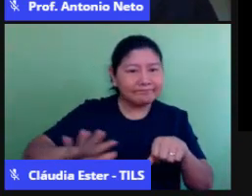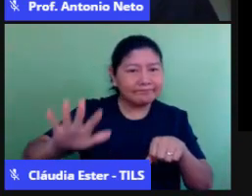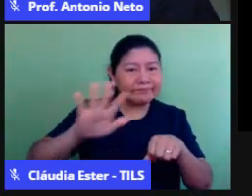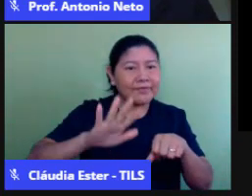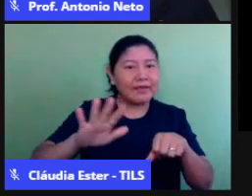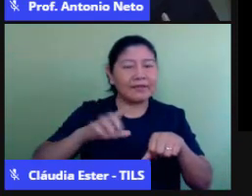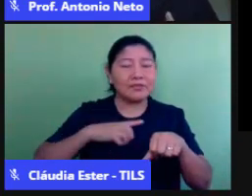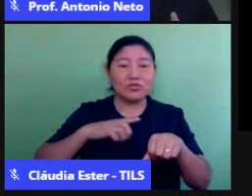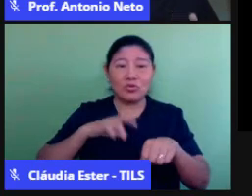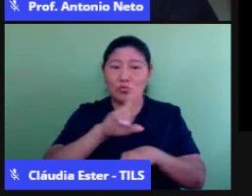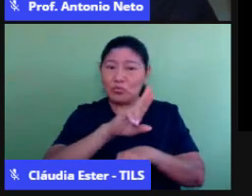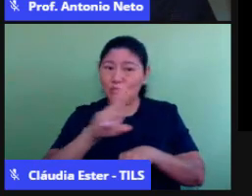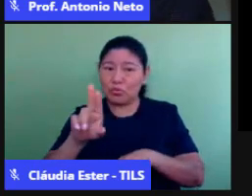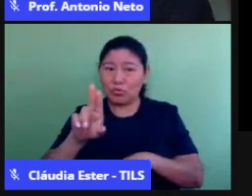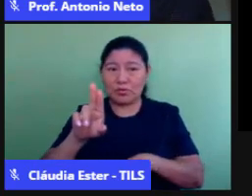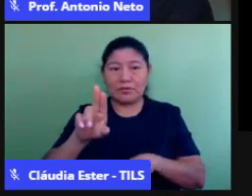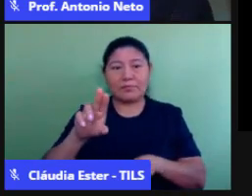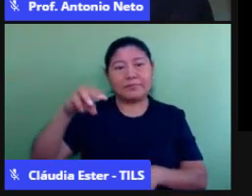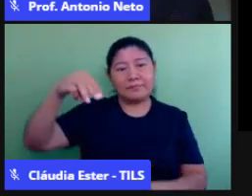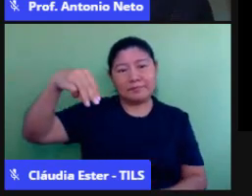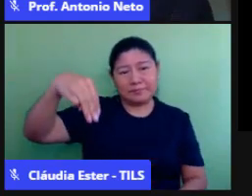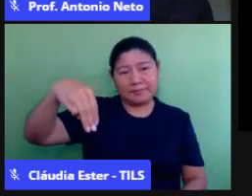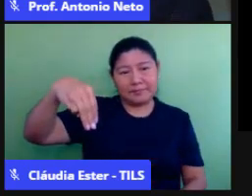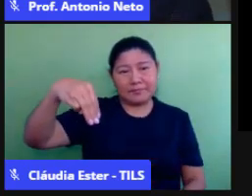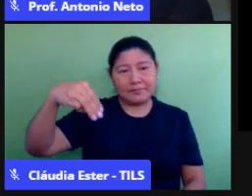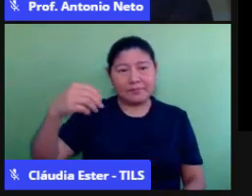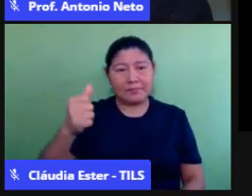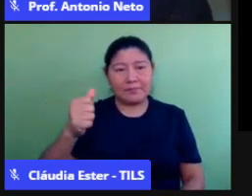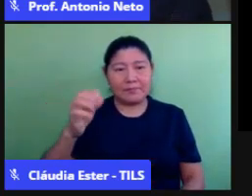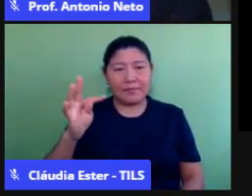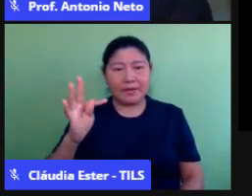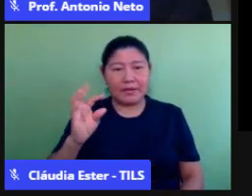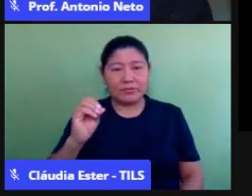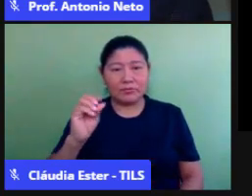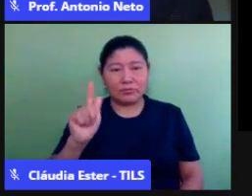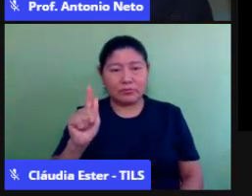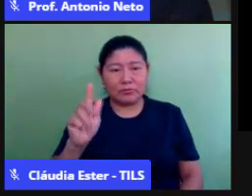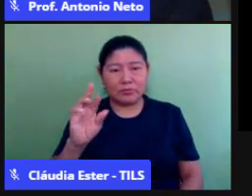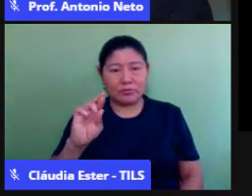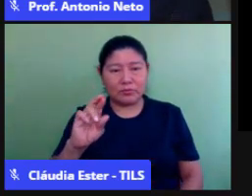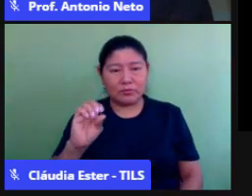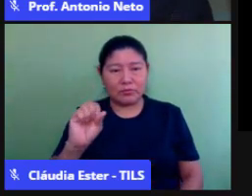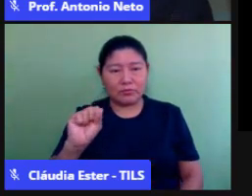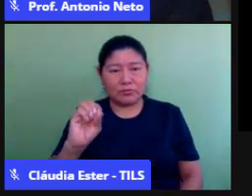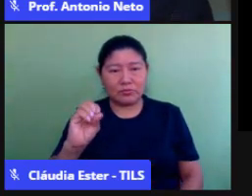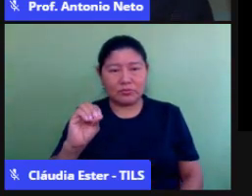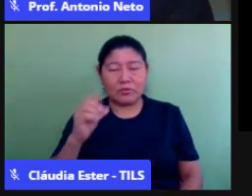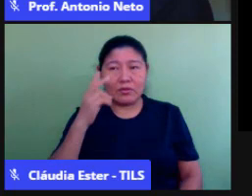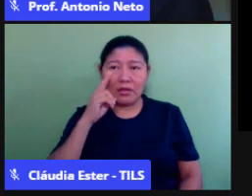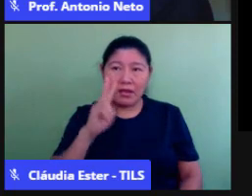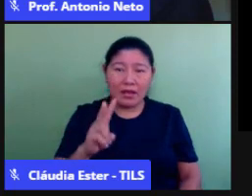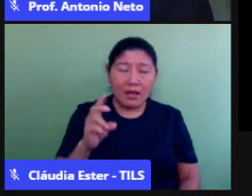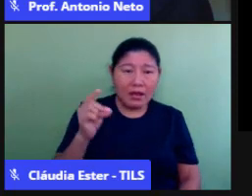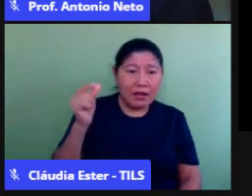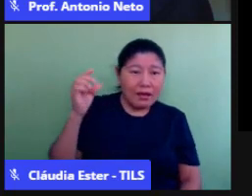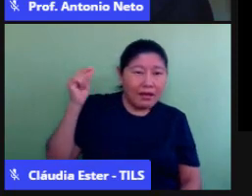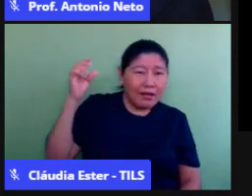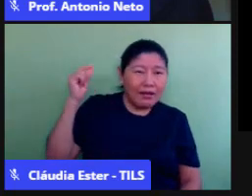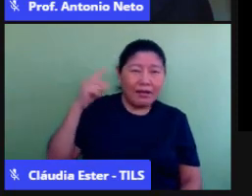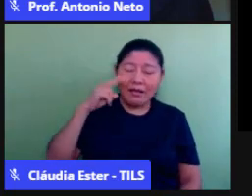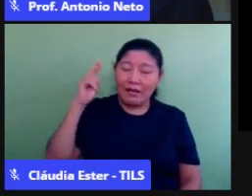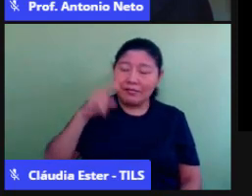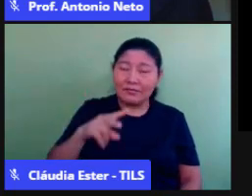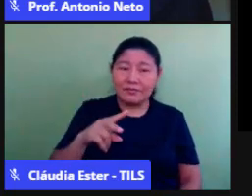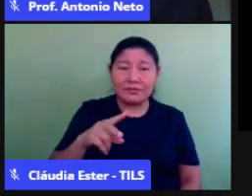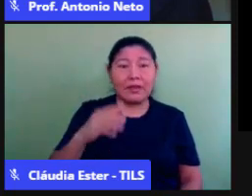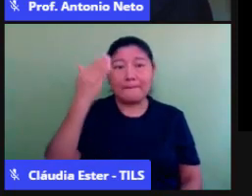Grosso, né? Então, eles andaram muito aqui no nosso estado, nós temos vestígio em boa parte,